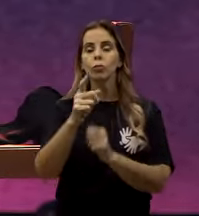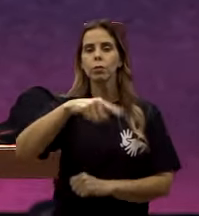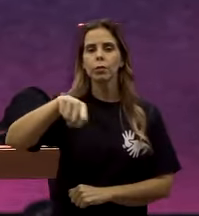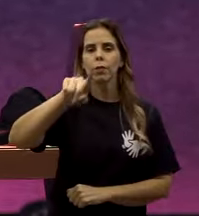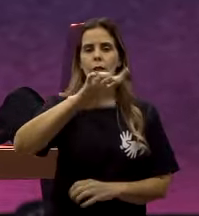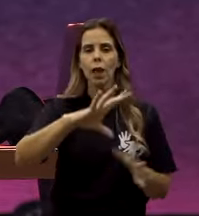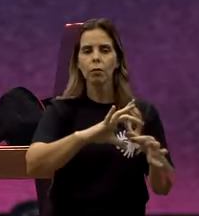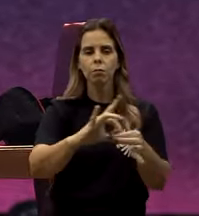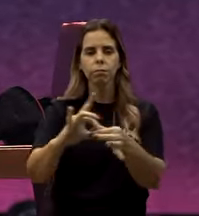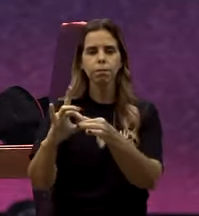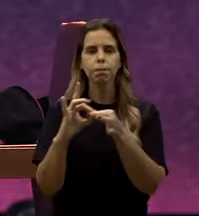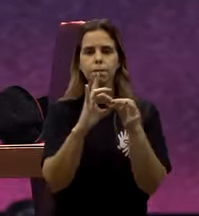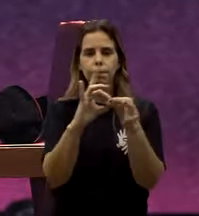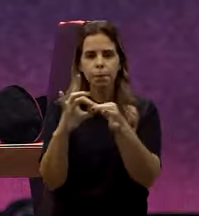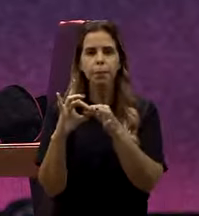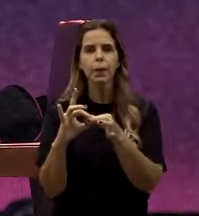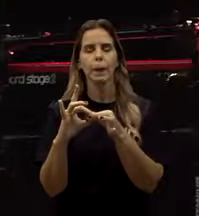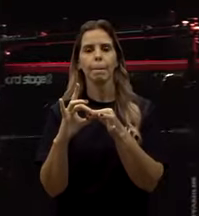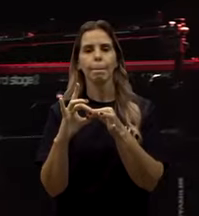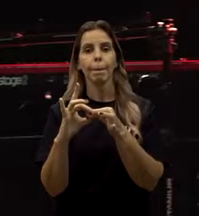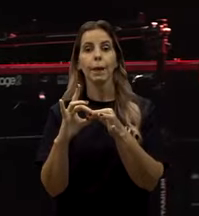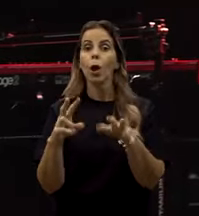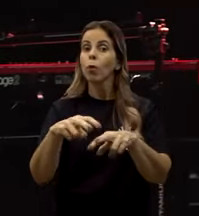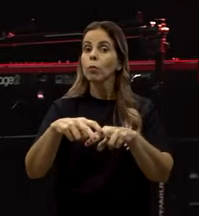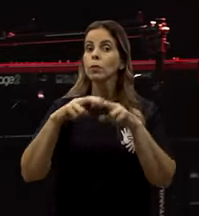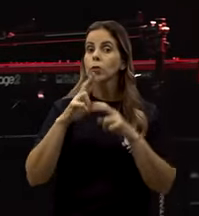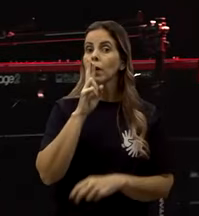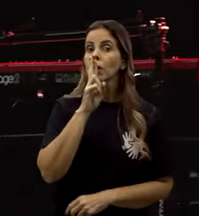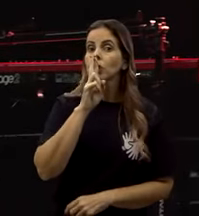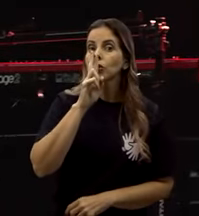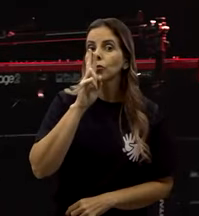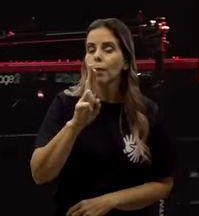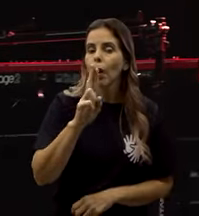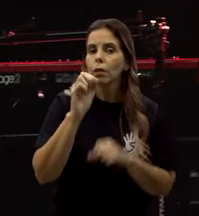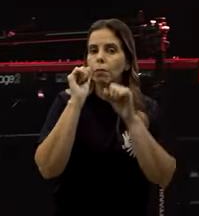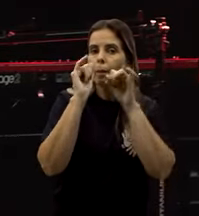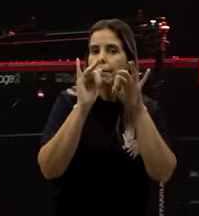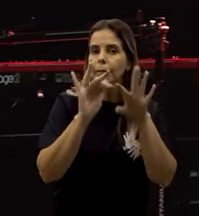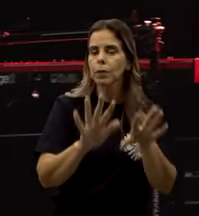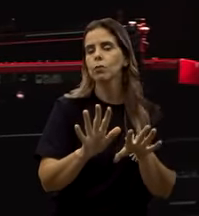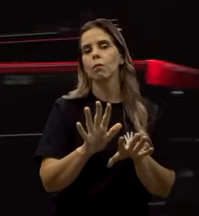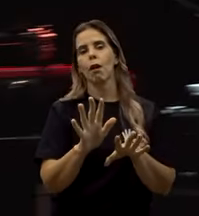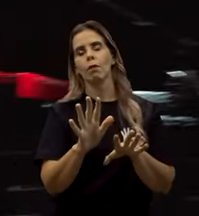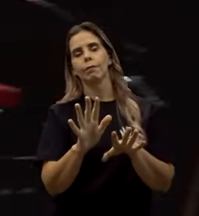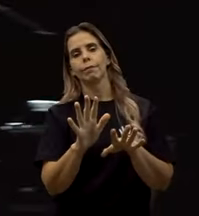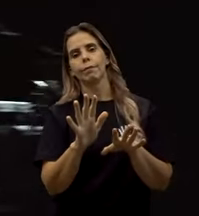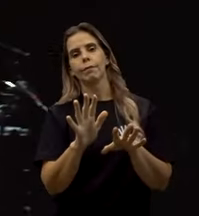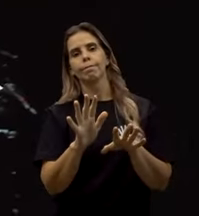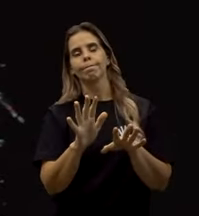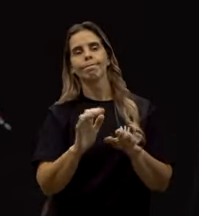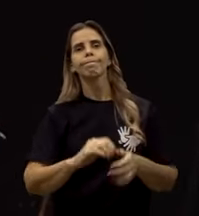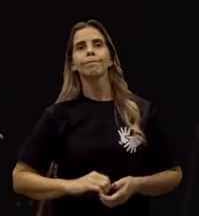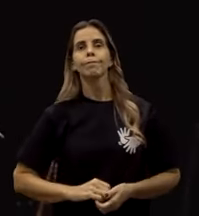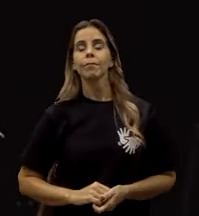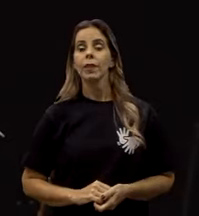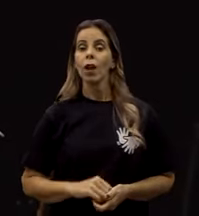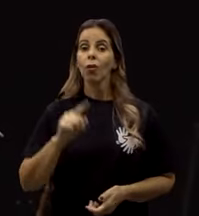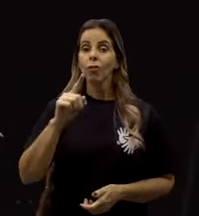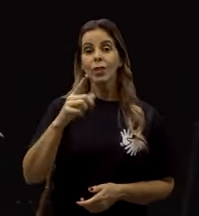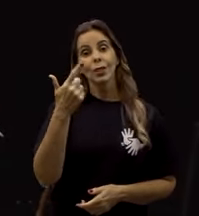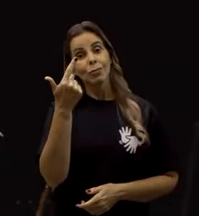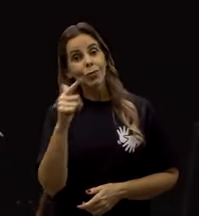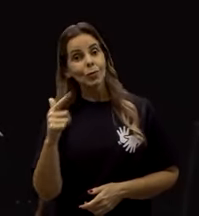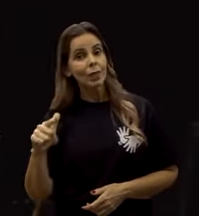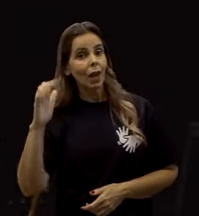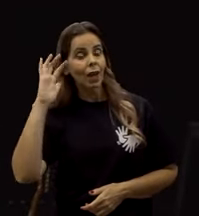colocar você como resposta de conexão na vida de alguém ainda que você não tenha a solução você vai se conectar com a